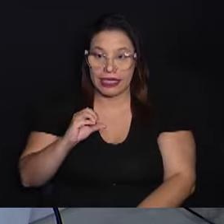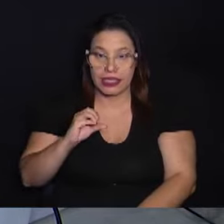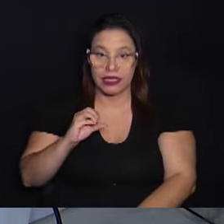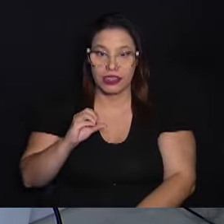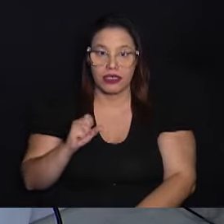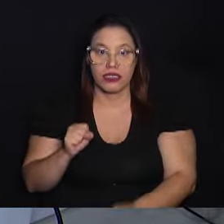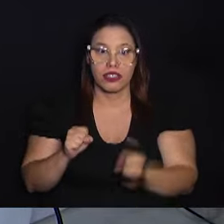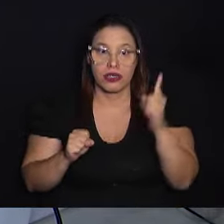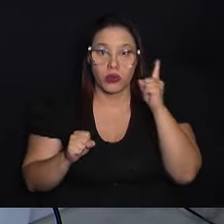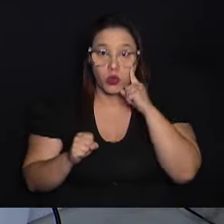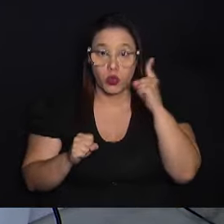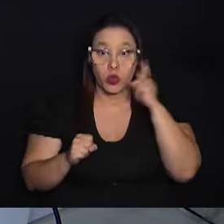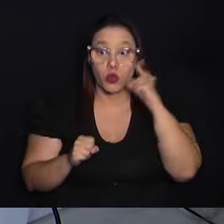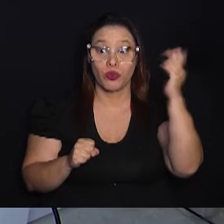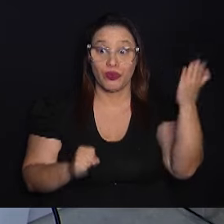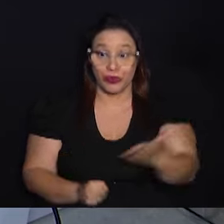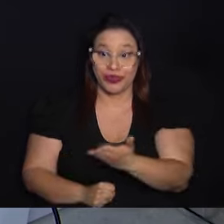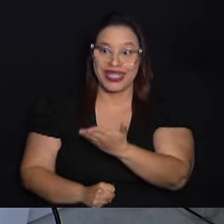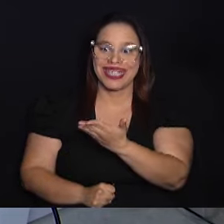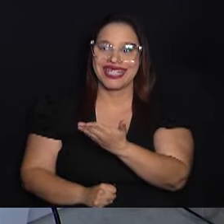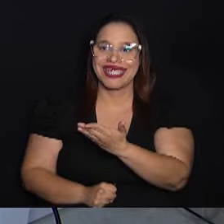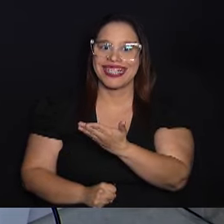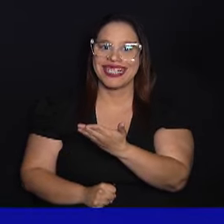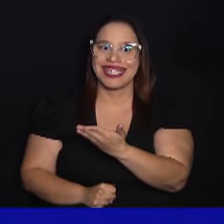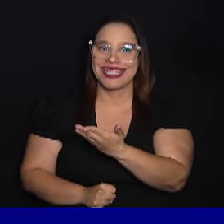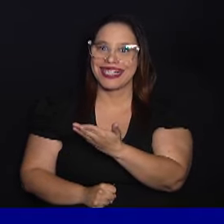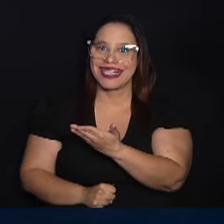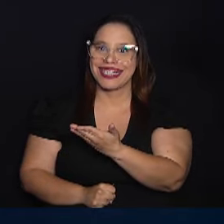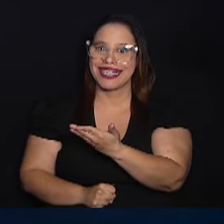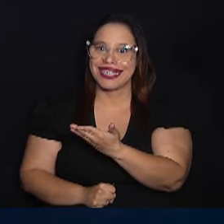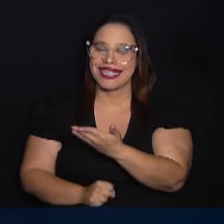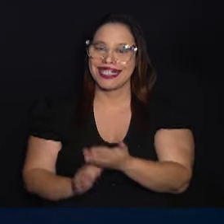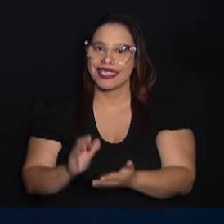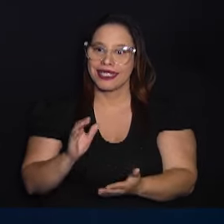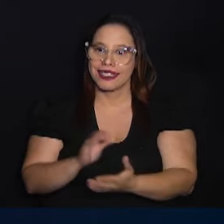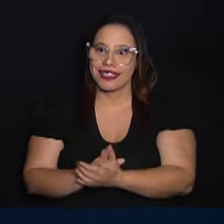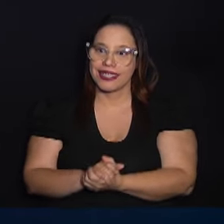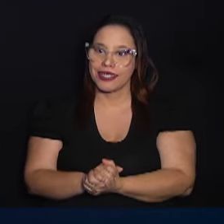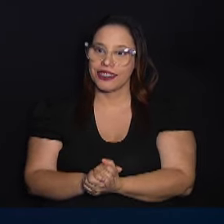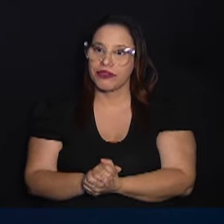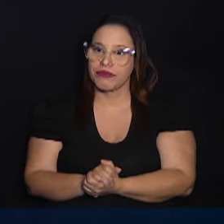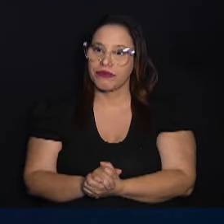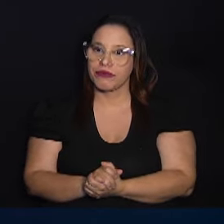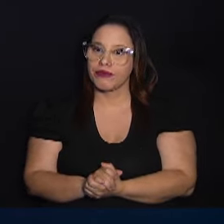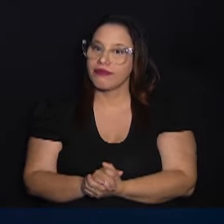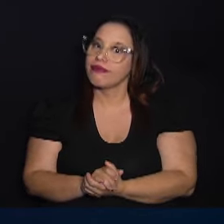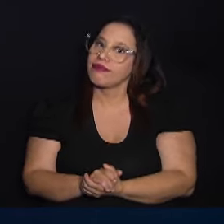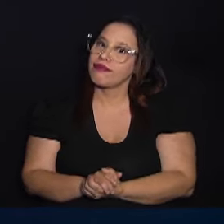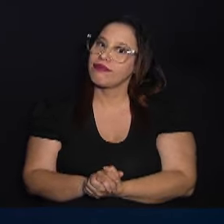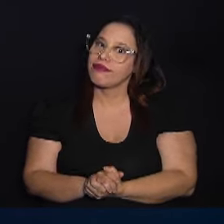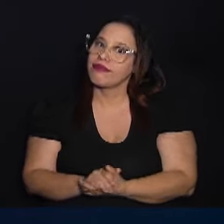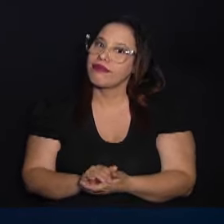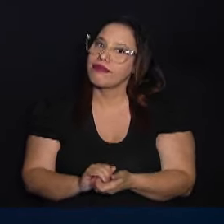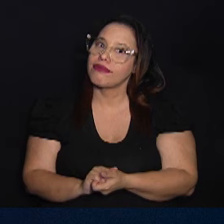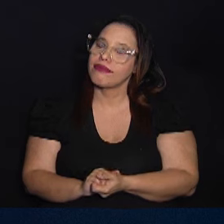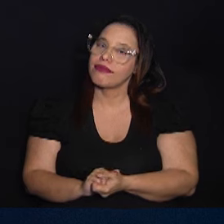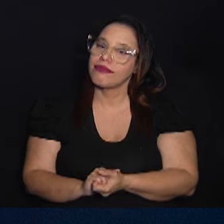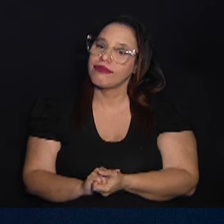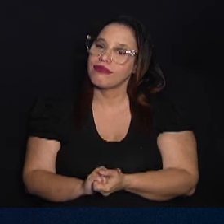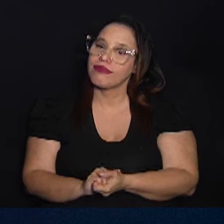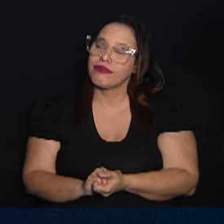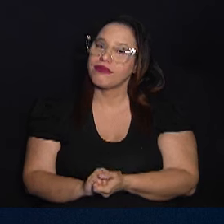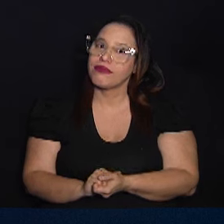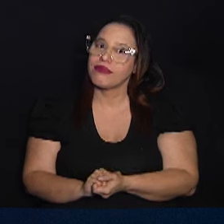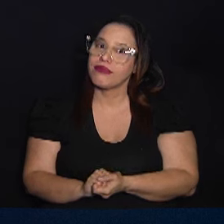do programa Senac de gratuidade. Entre as áreas disponíveis estão beleza e estética, comunicação e marketing,